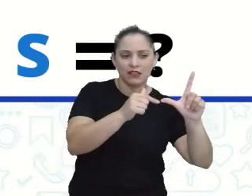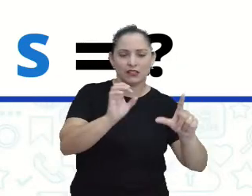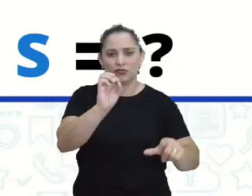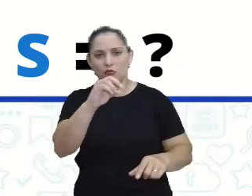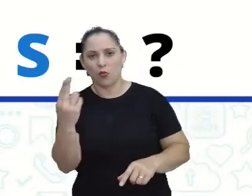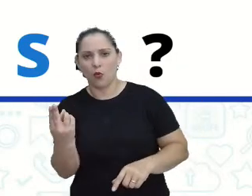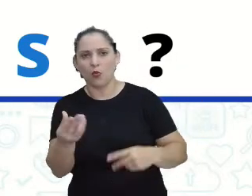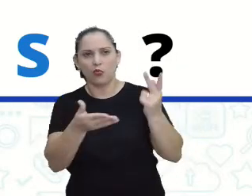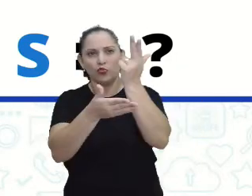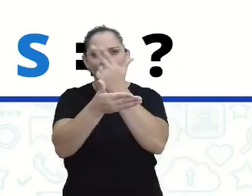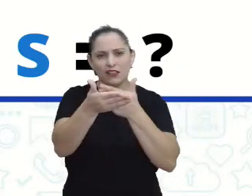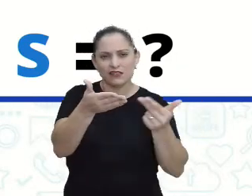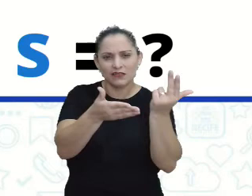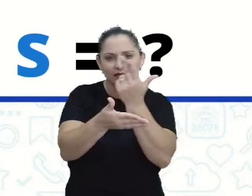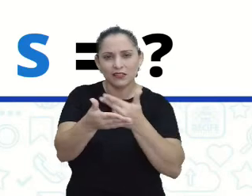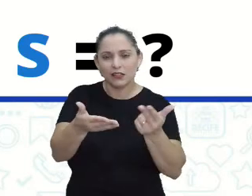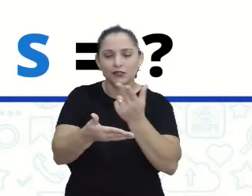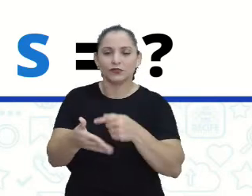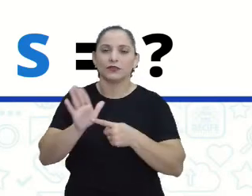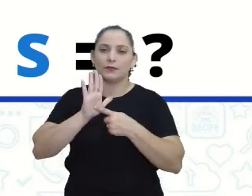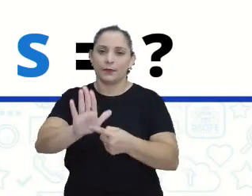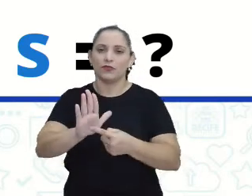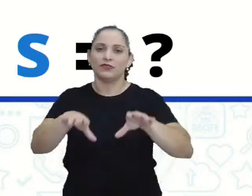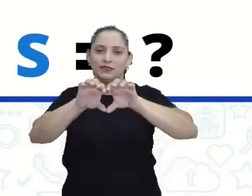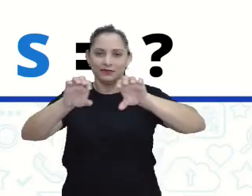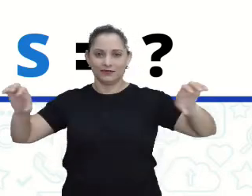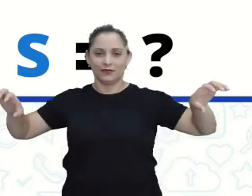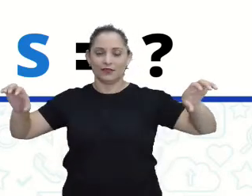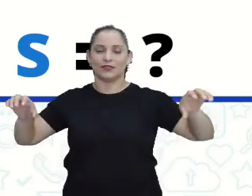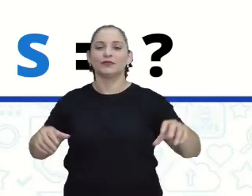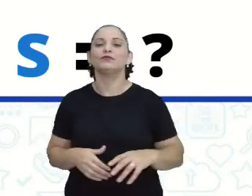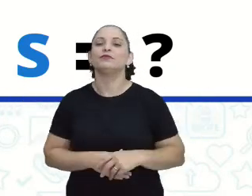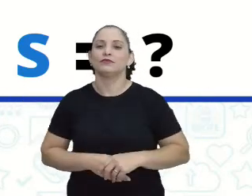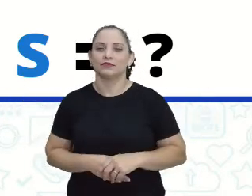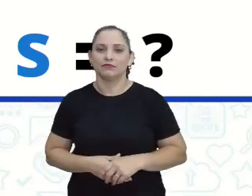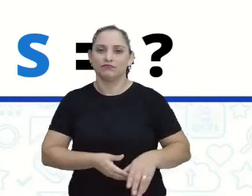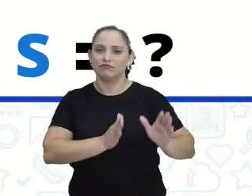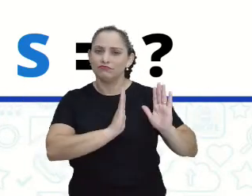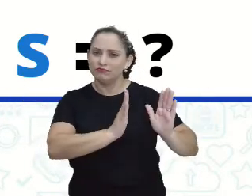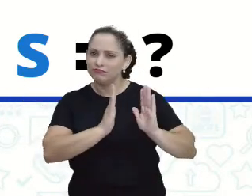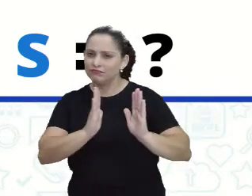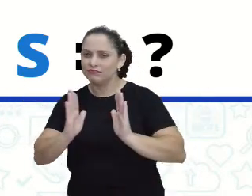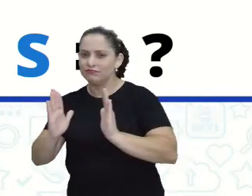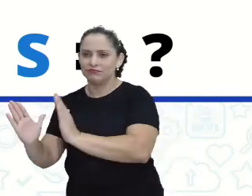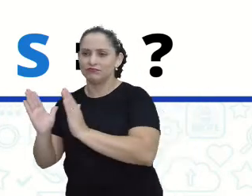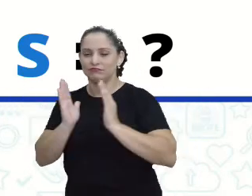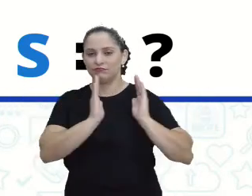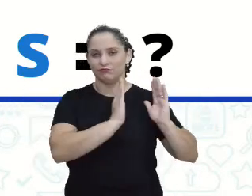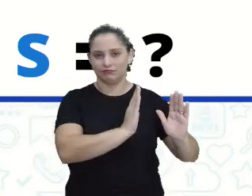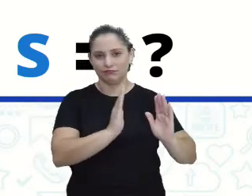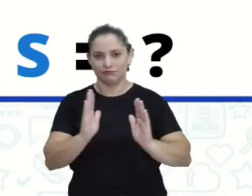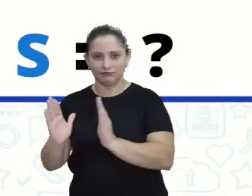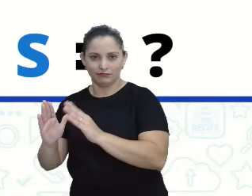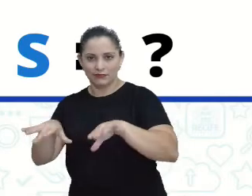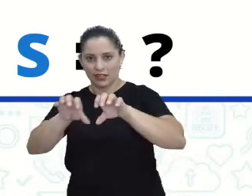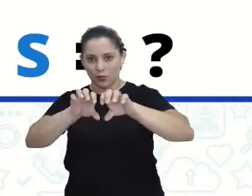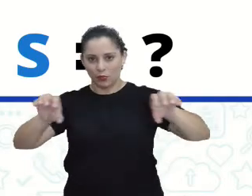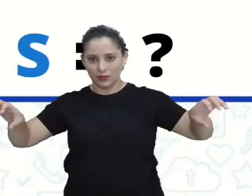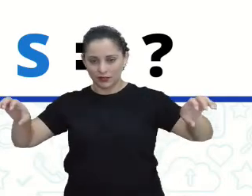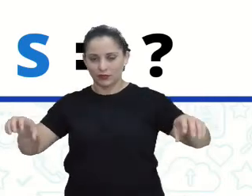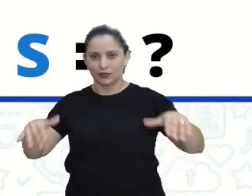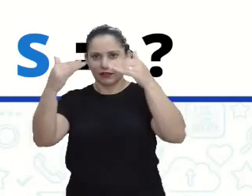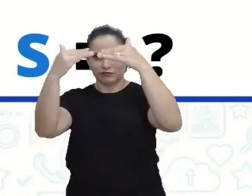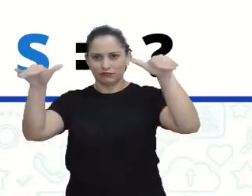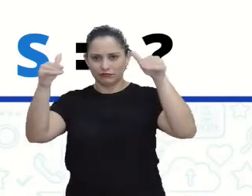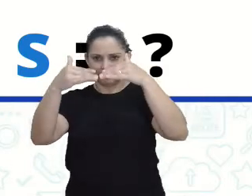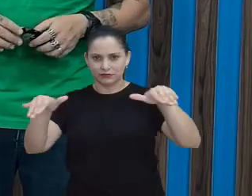está representando uma equação, tá certo? No caso eu estou falando de cada linha daquela ali como uma equação. Tem até uns memes,